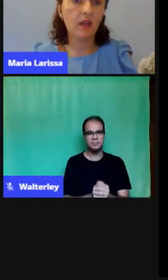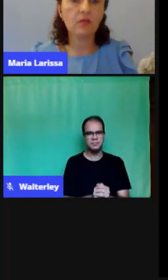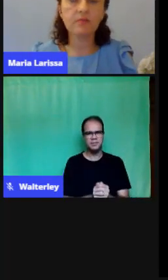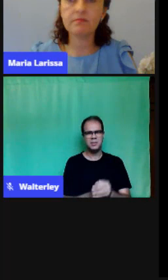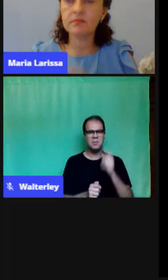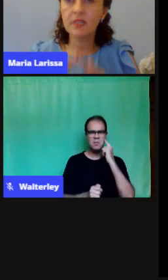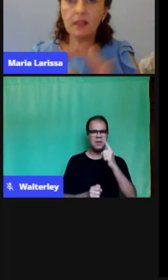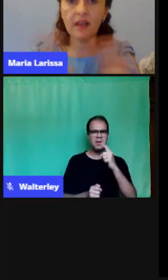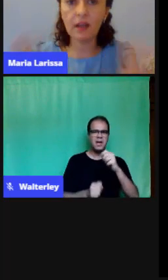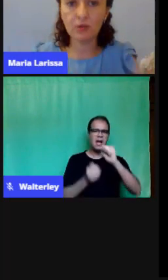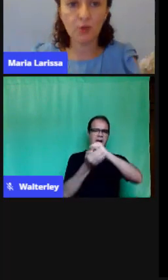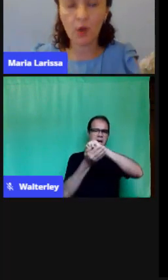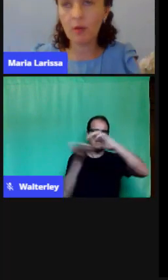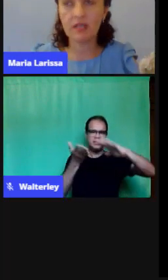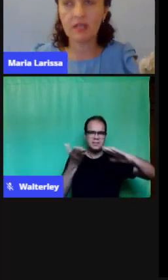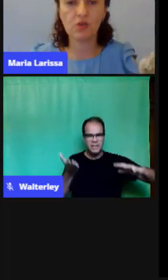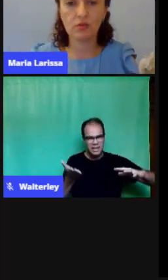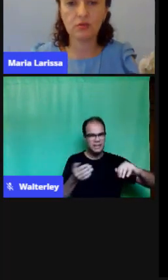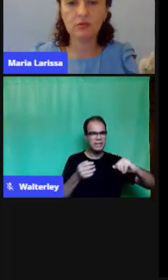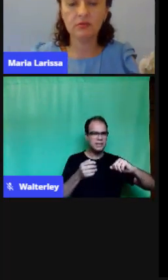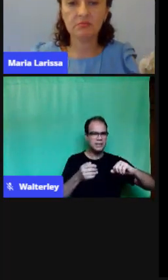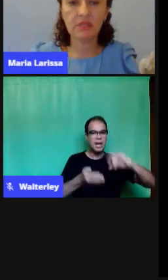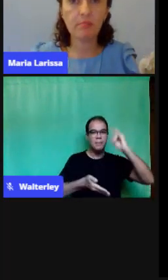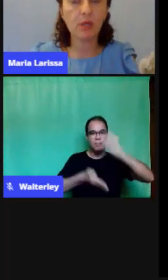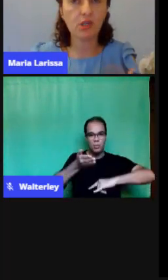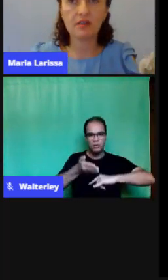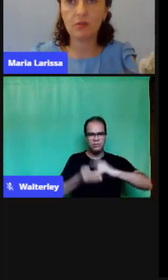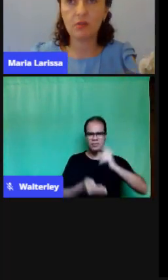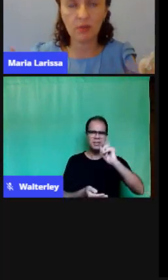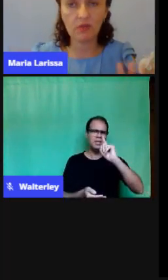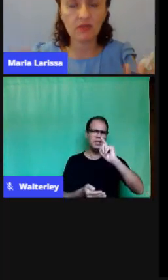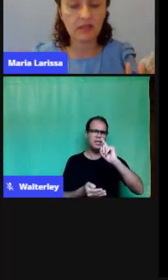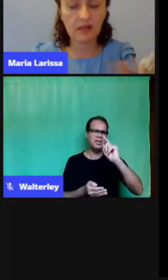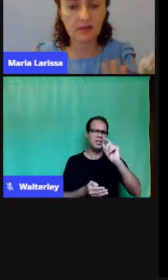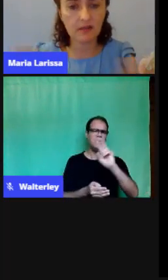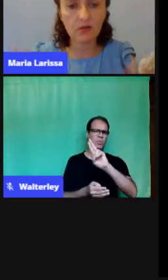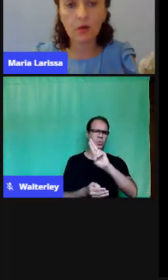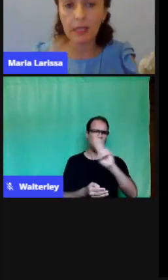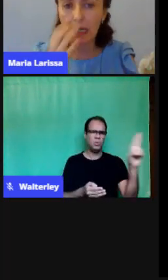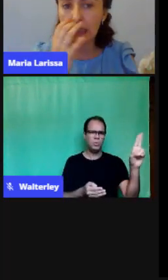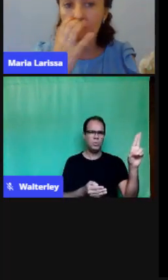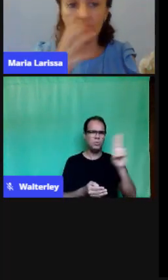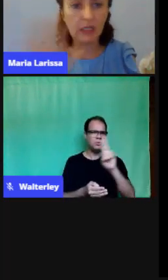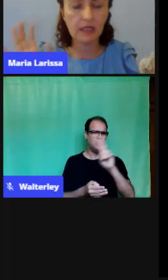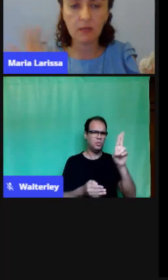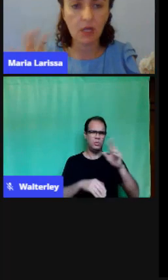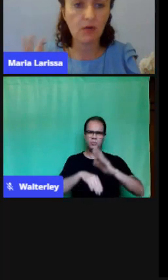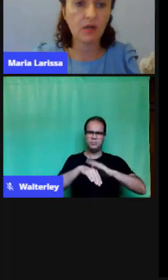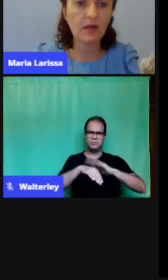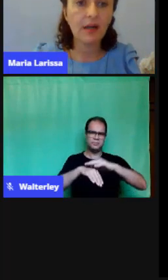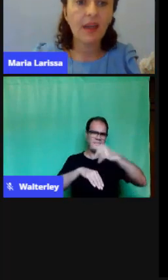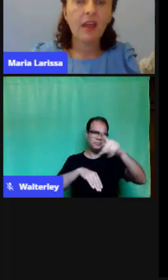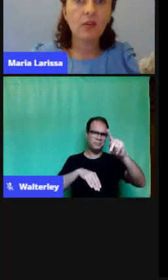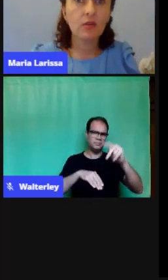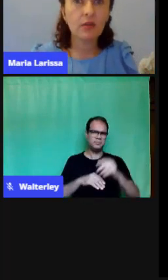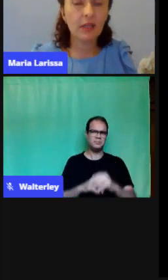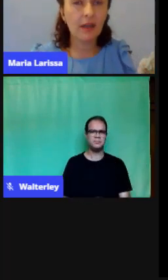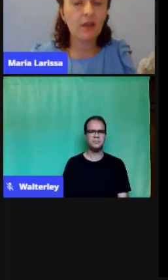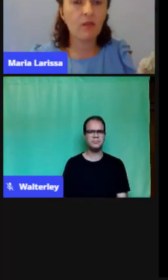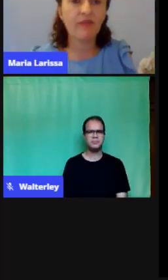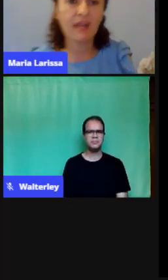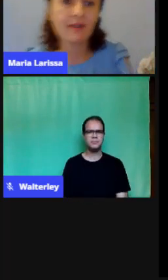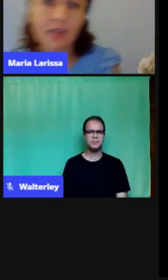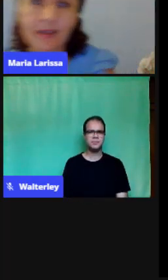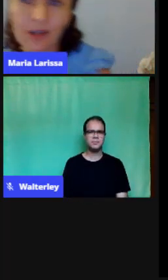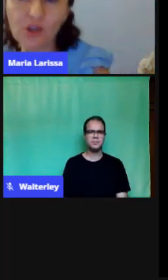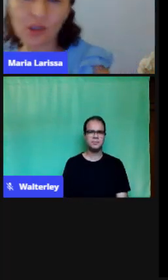prova, né? Eu criei um nome para esse jogo, que pode ser o nome que vocês escolherem, definirem melhor. Eu